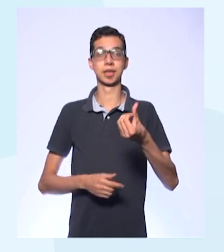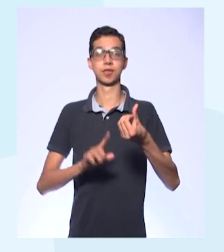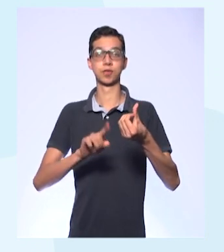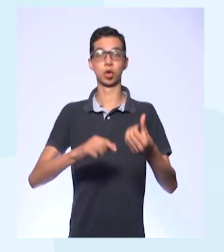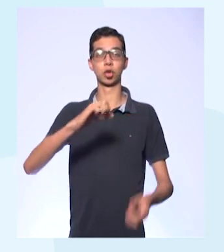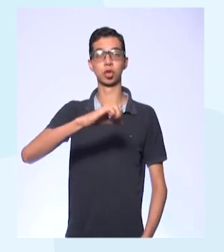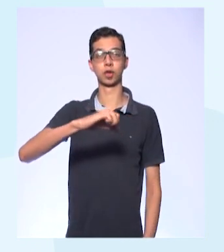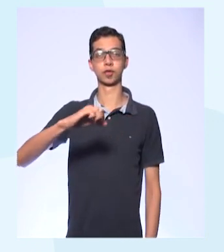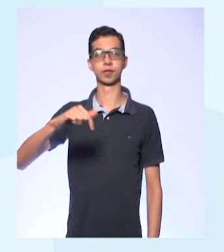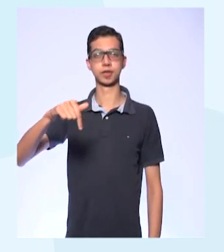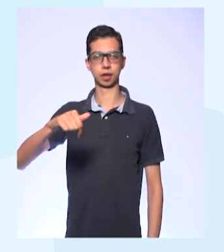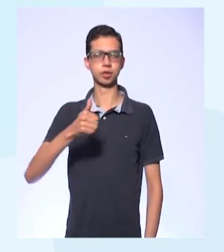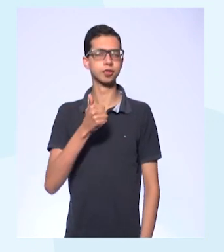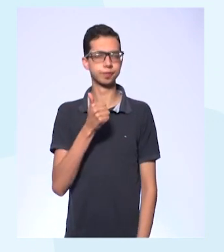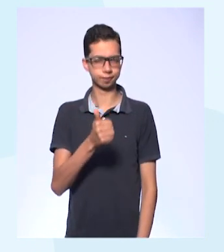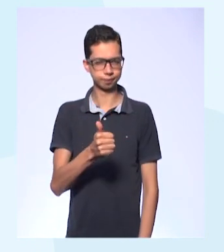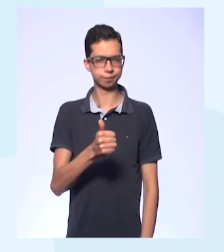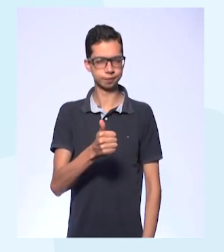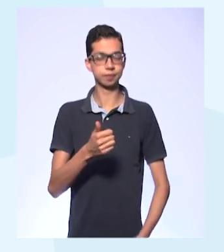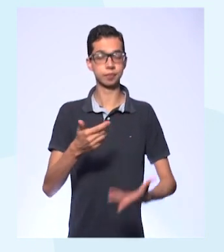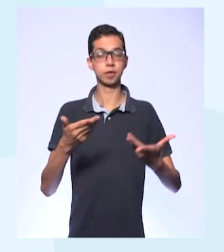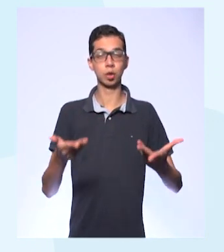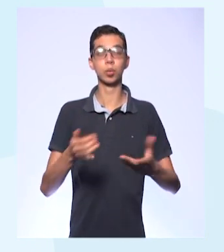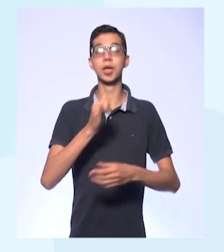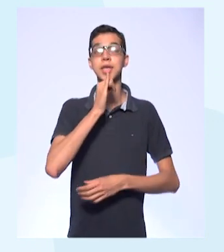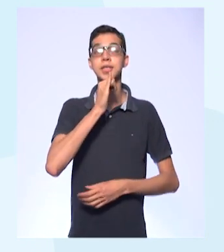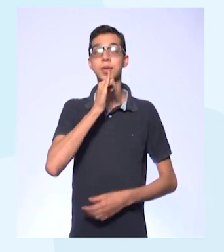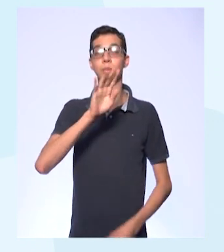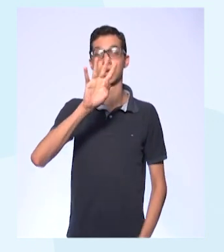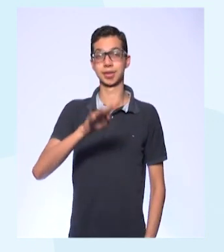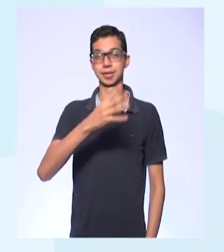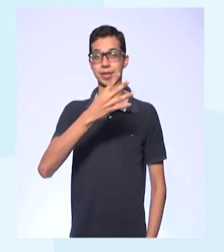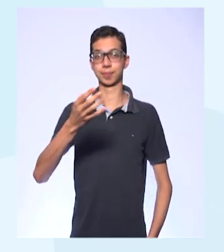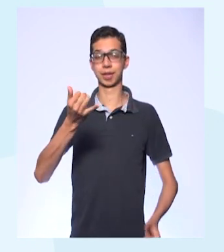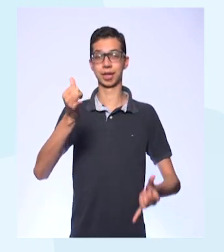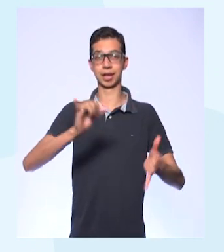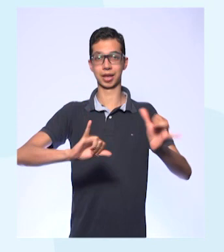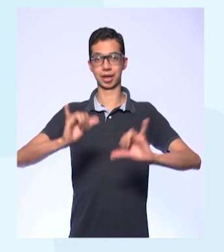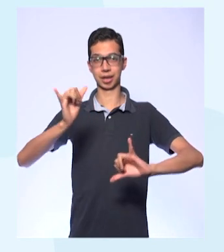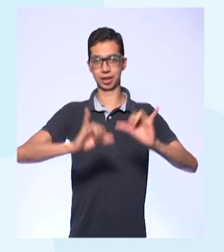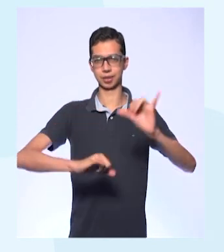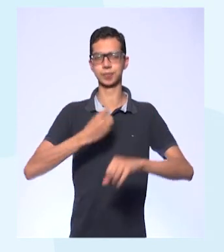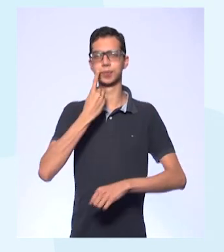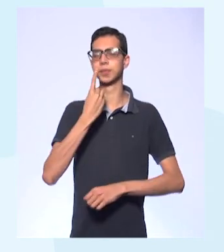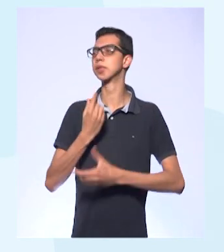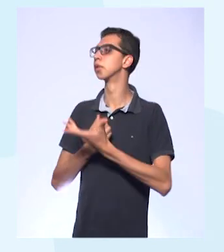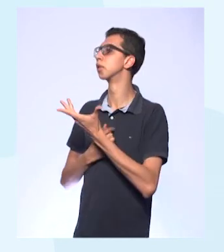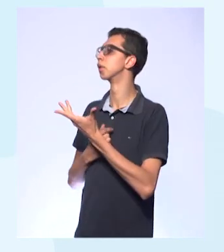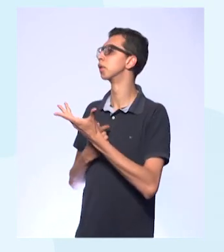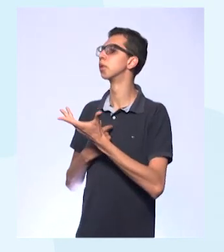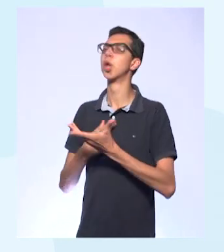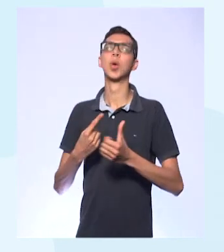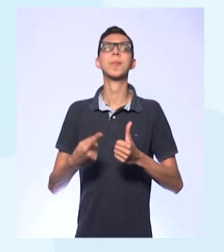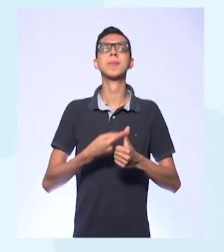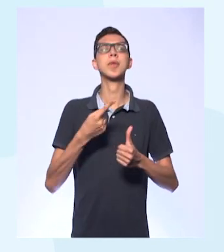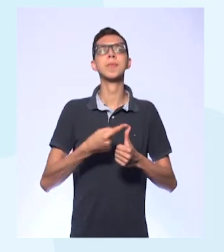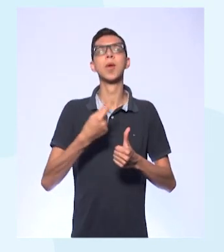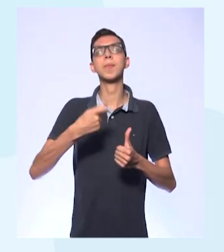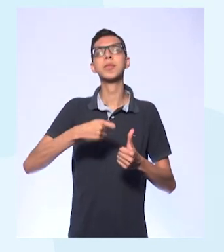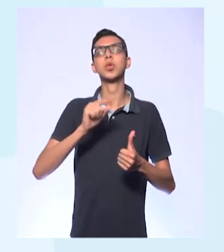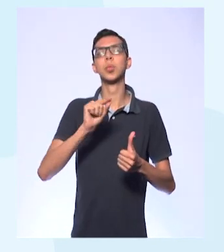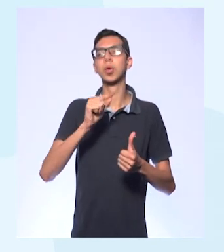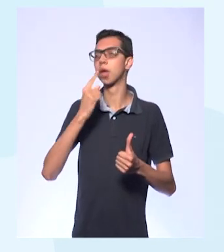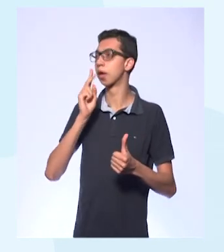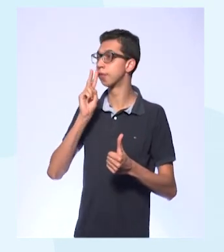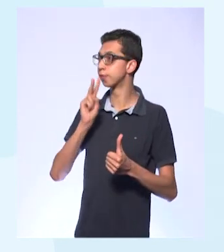6,997. Perfeito? Então, o que acontece? Quando eu pegar uma tabela periódica, a primeira coisa que eu vou fazer é o quê? Localizar a legenda dessa tabela. E